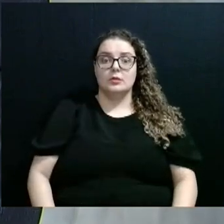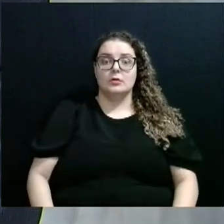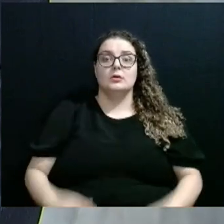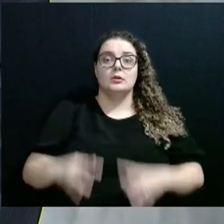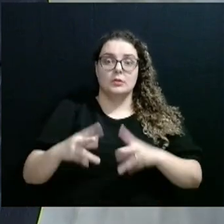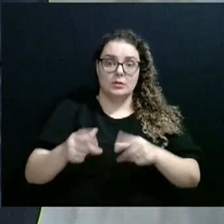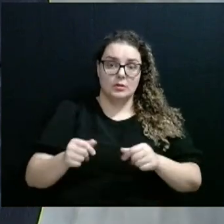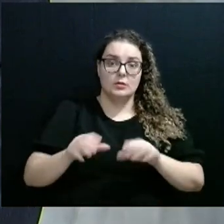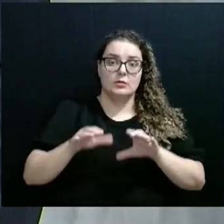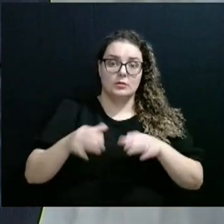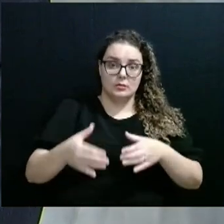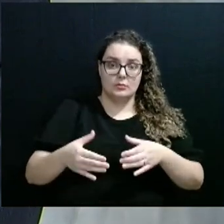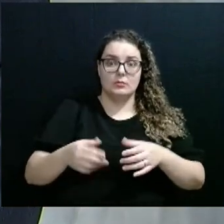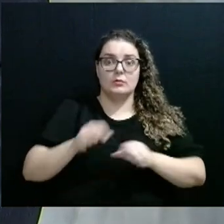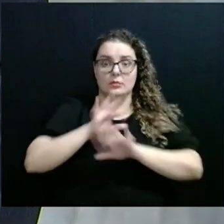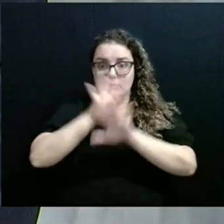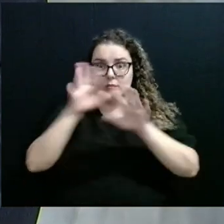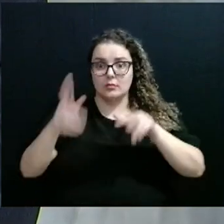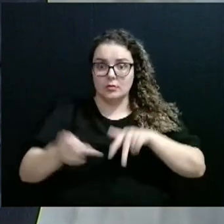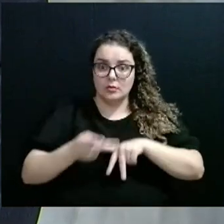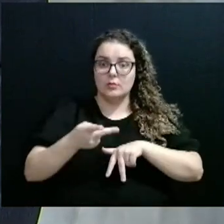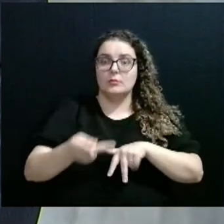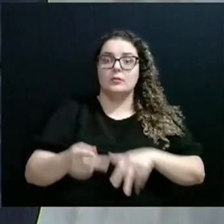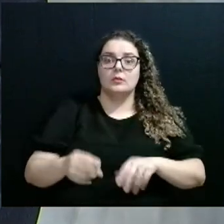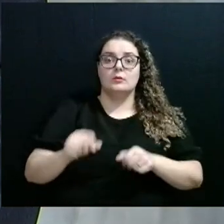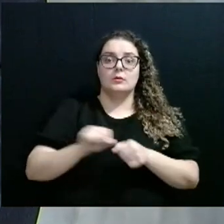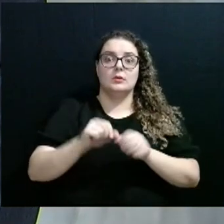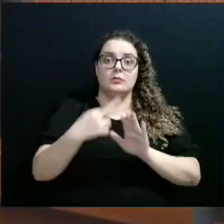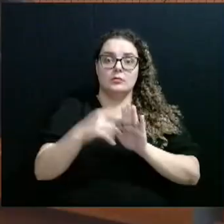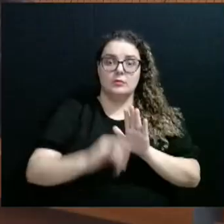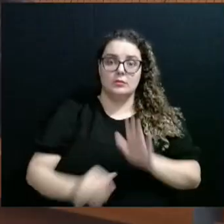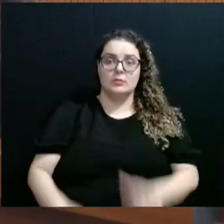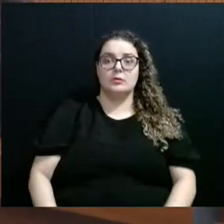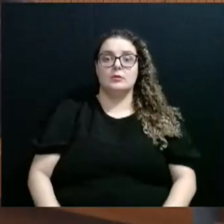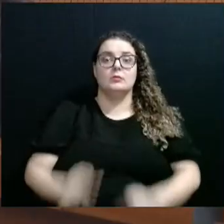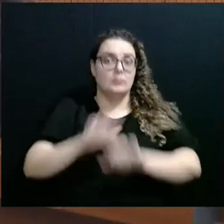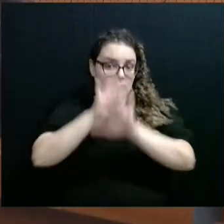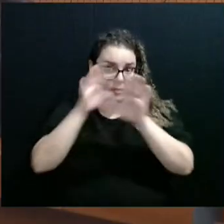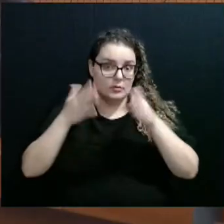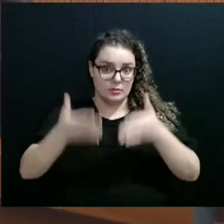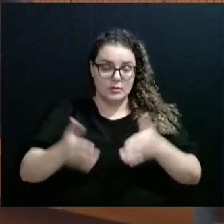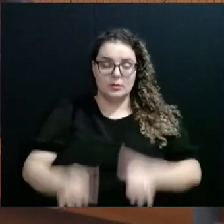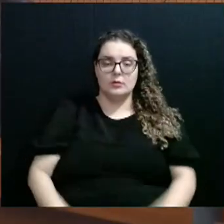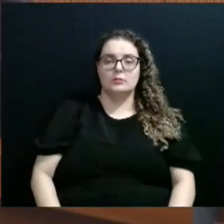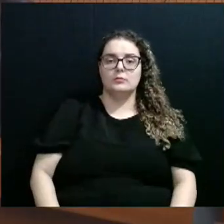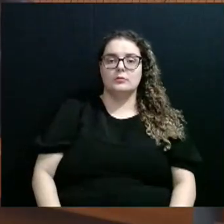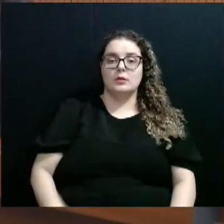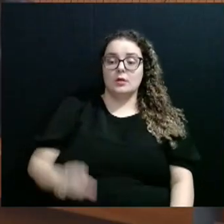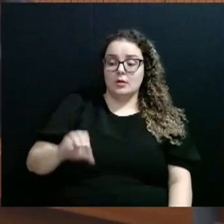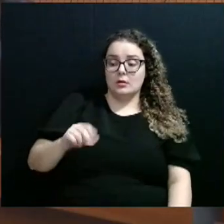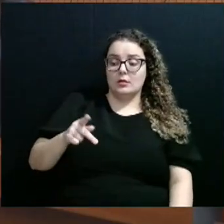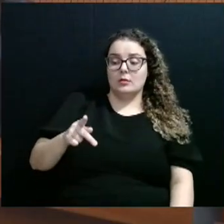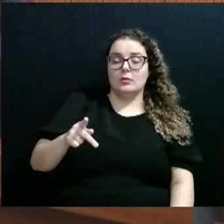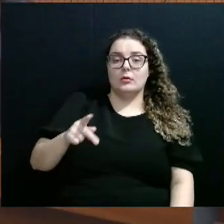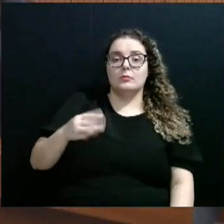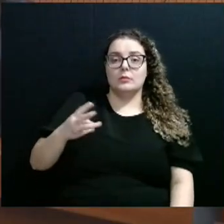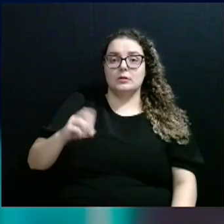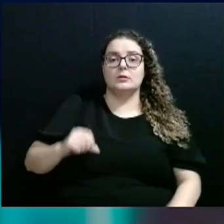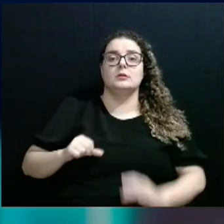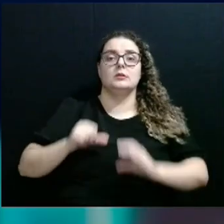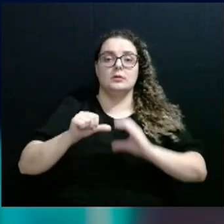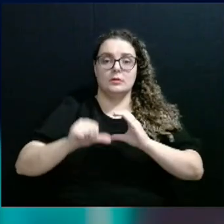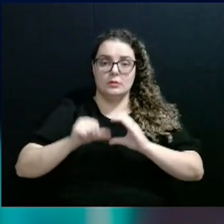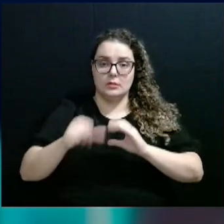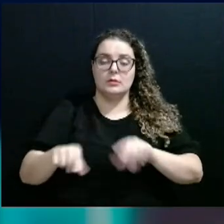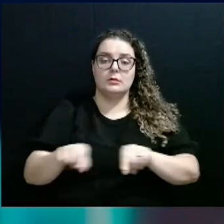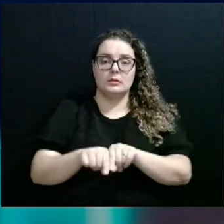dar parecer, fazer o relatório elucidativo também nesse assunto. A COP30, sediada em Belém do Pará, também entrou em pauta